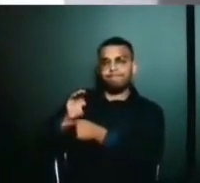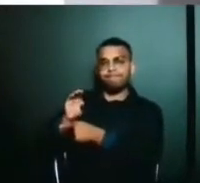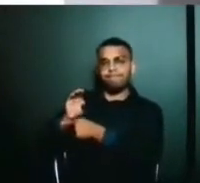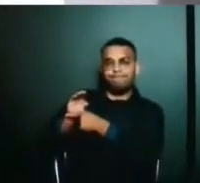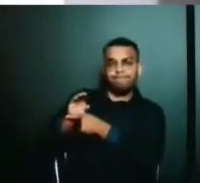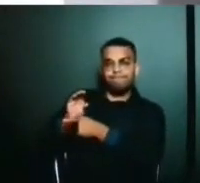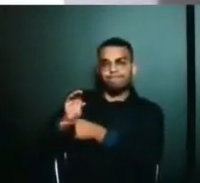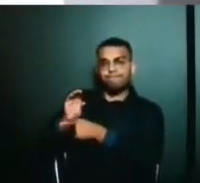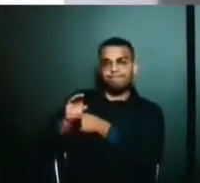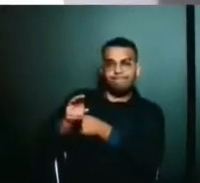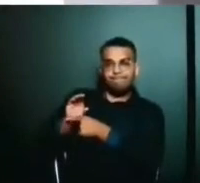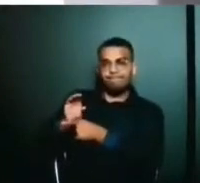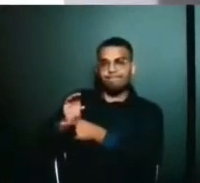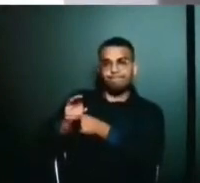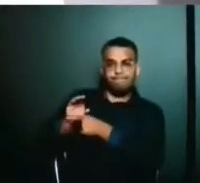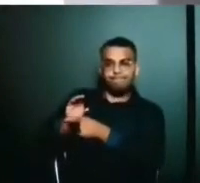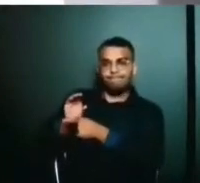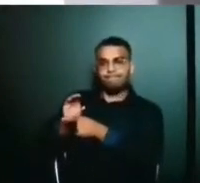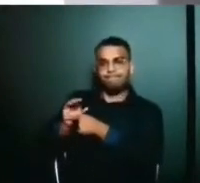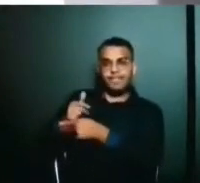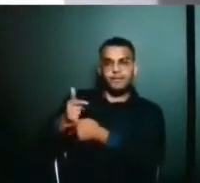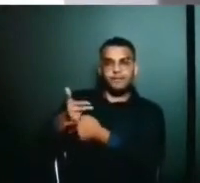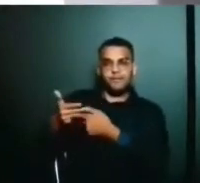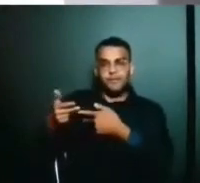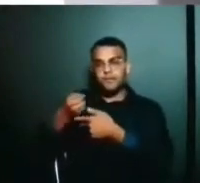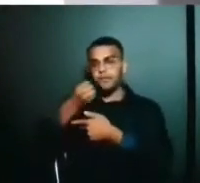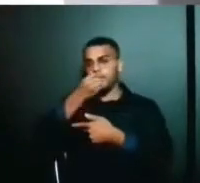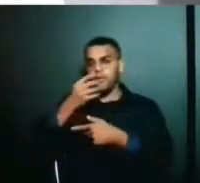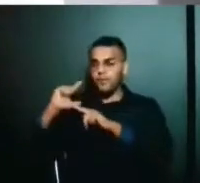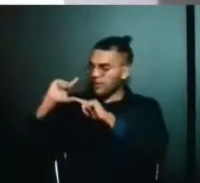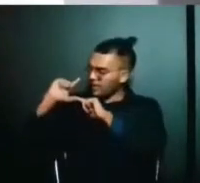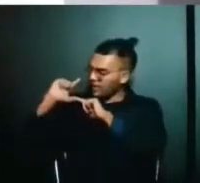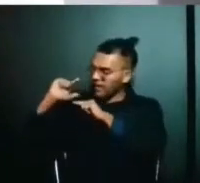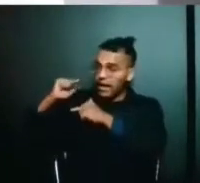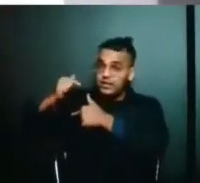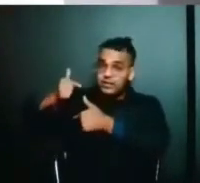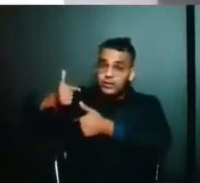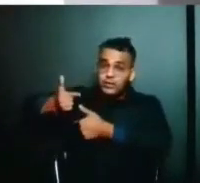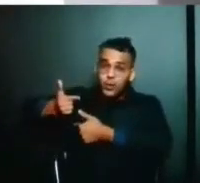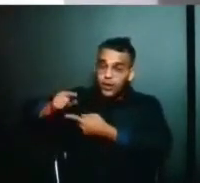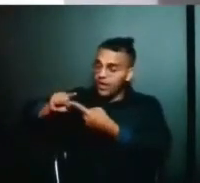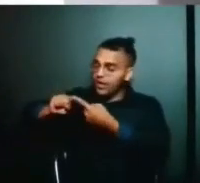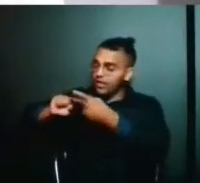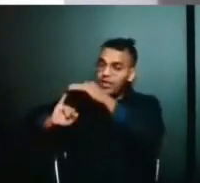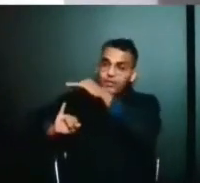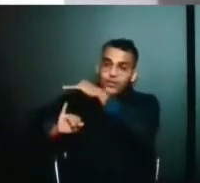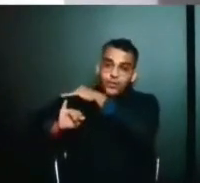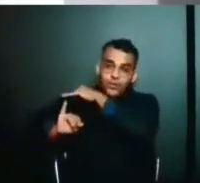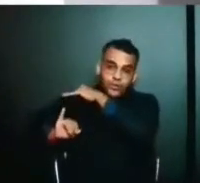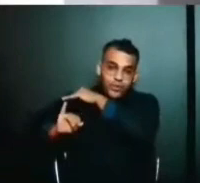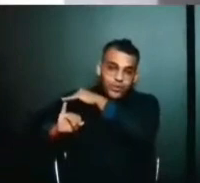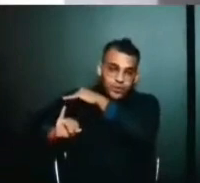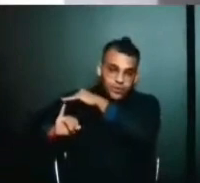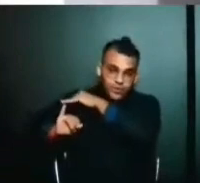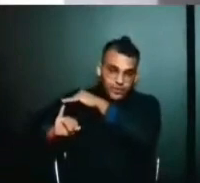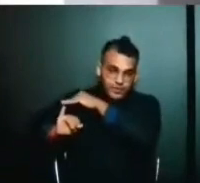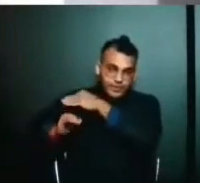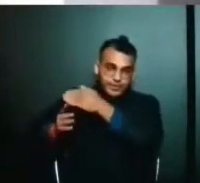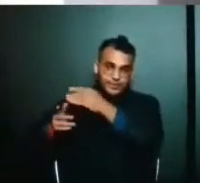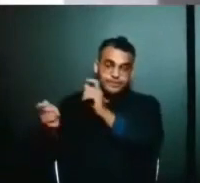molhado, conservar o que deu certo, as tradições, as instituições que funcionam, né?